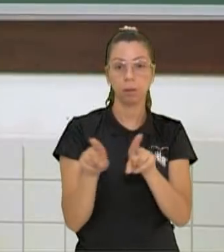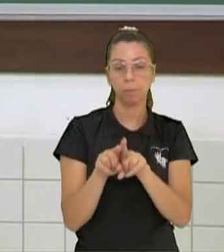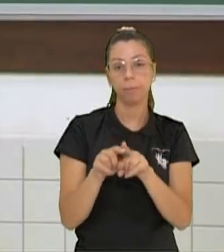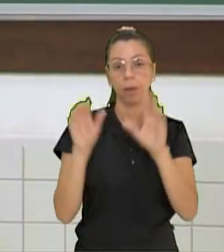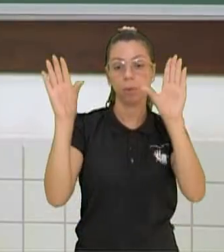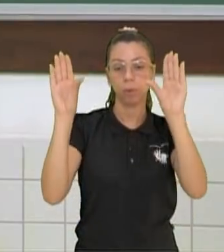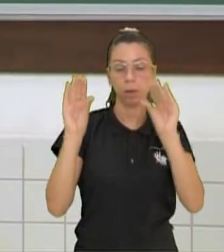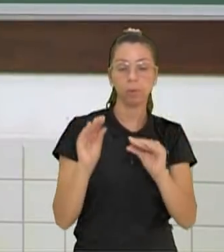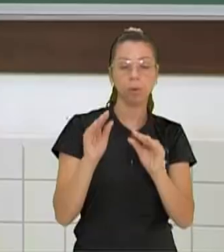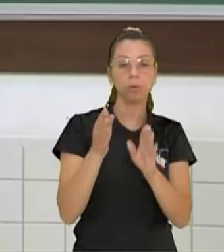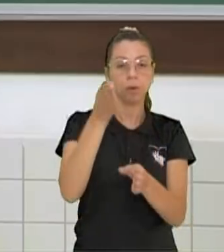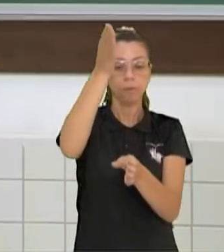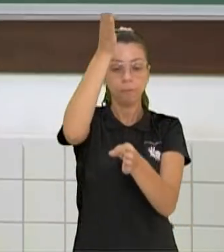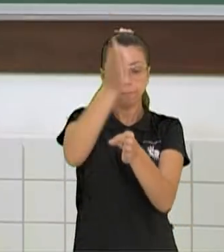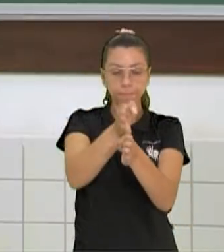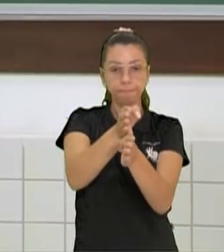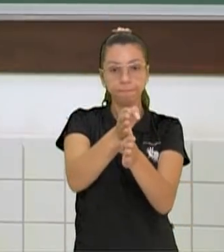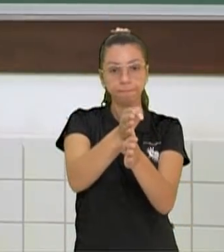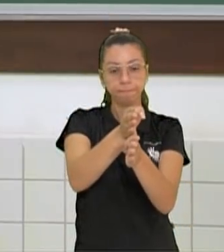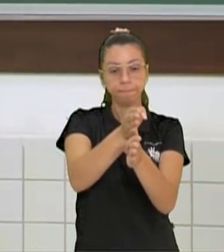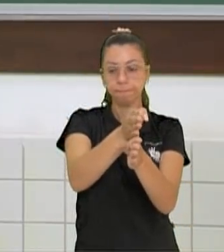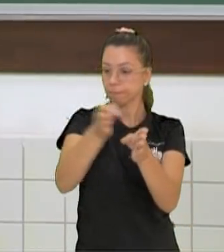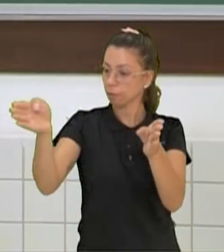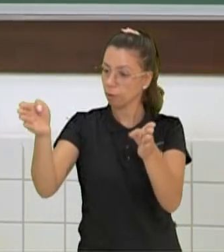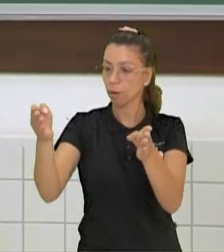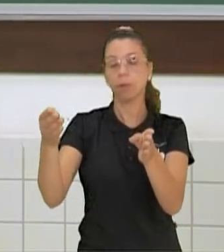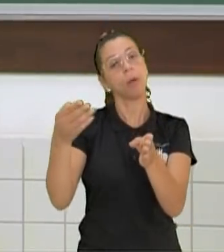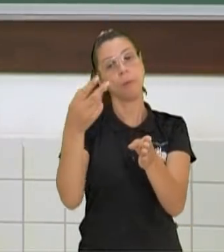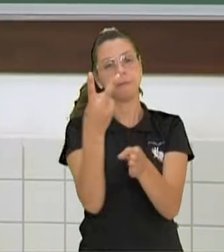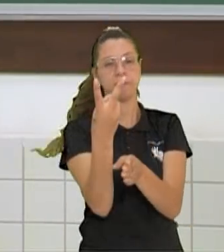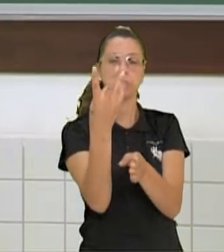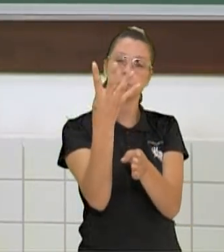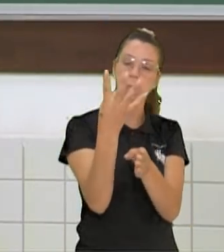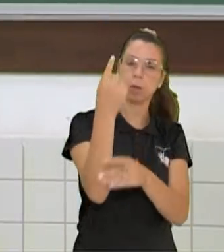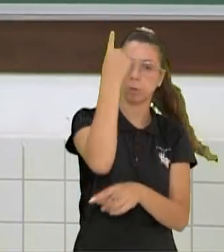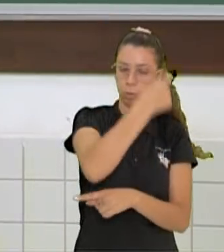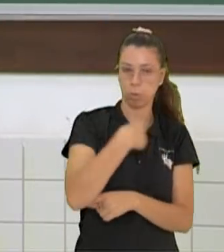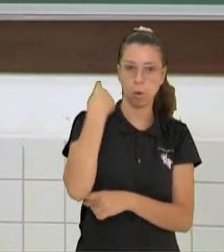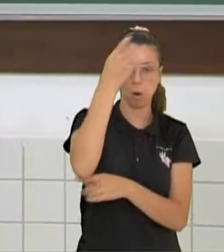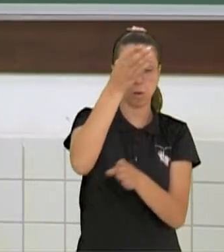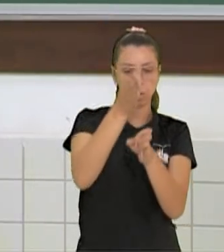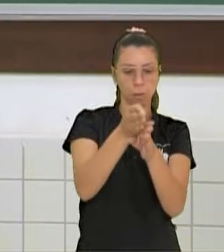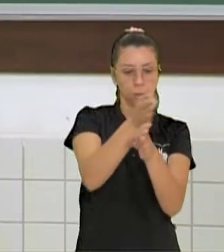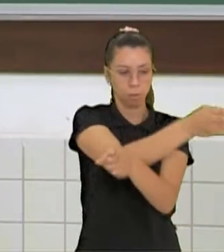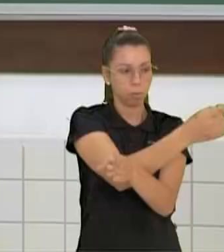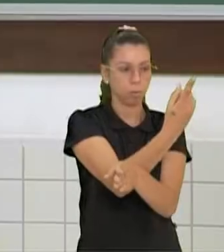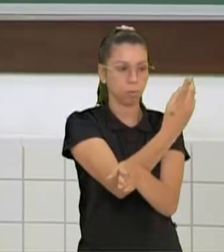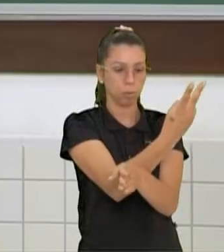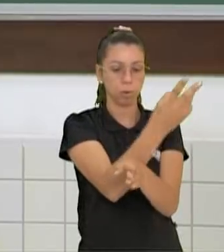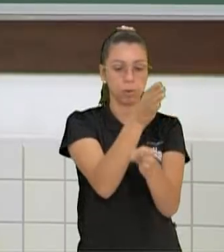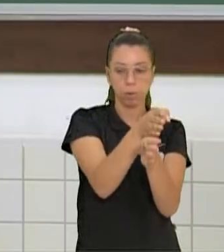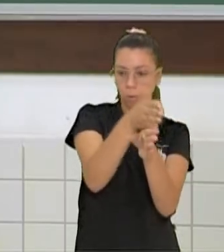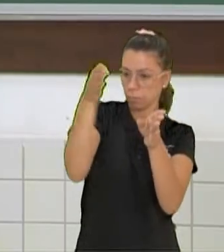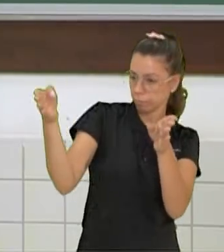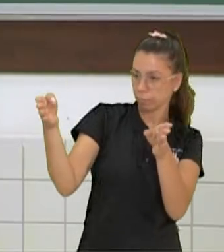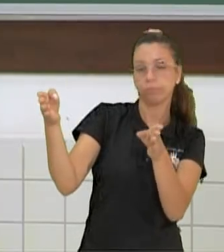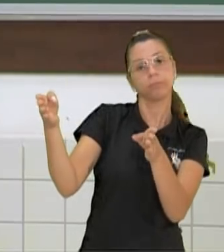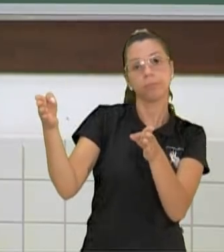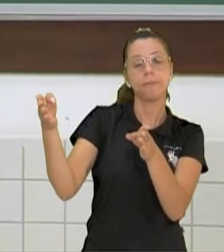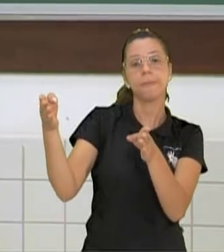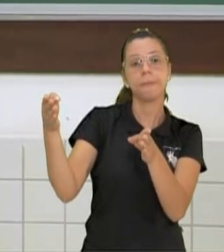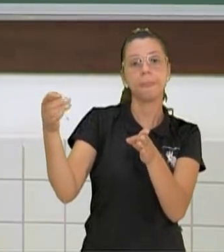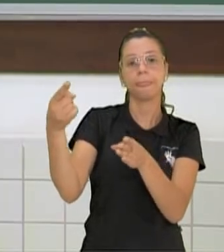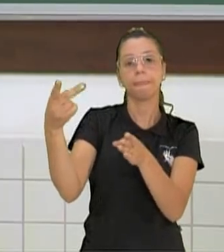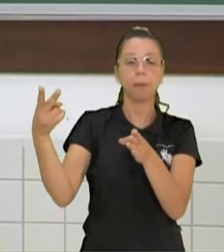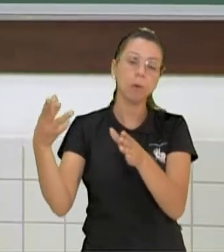noite, dividir. Vamos somar, deu 24 horas. Bom, vamos dividir em 12 em 12. O horário do meio-dia,